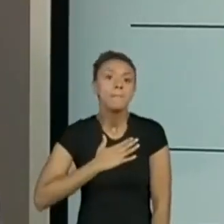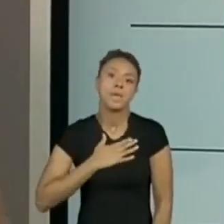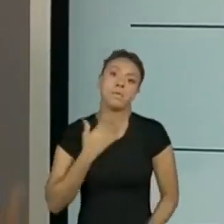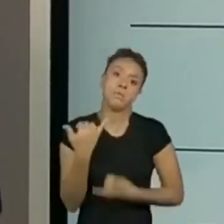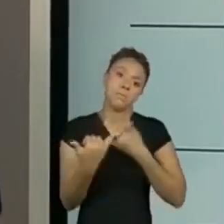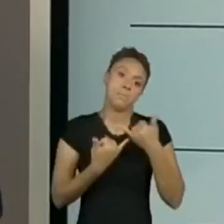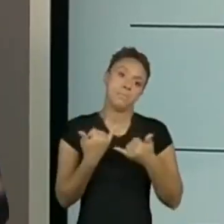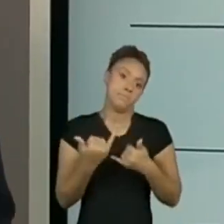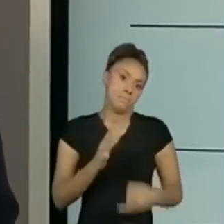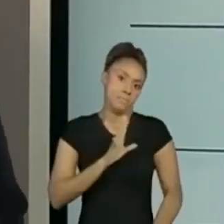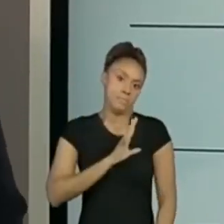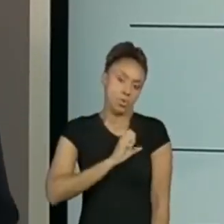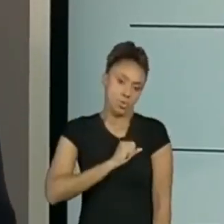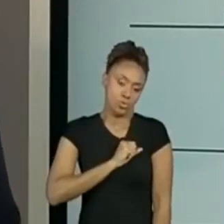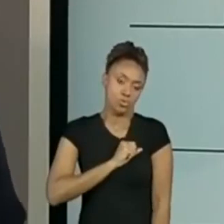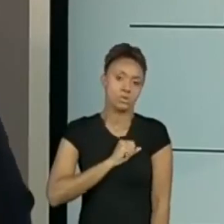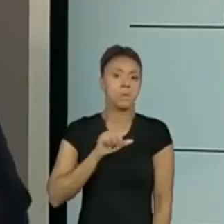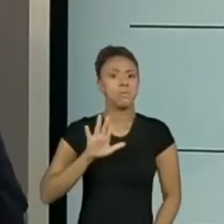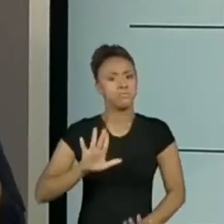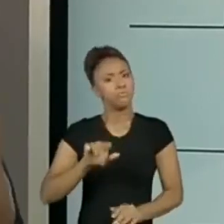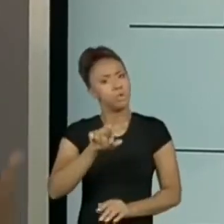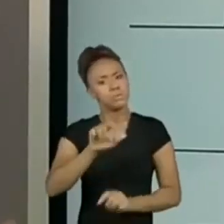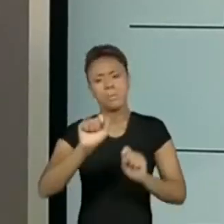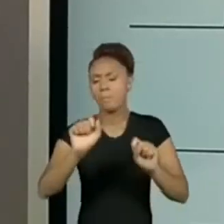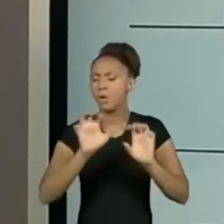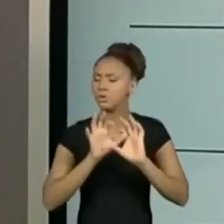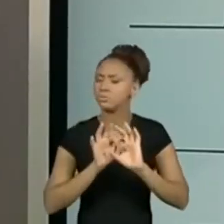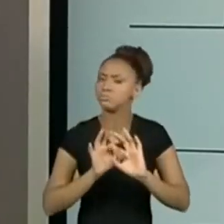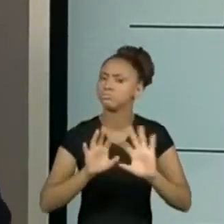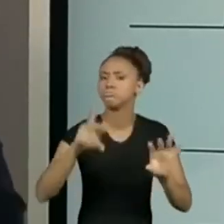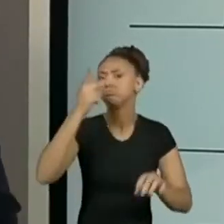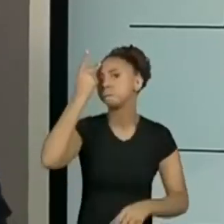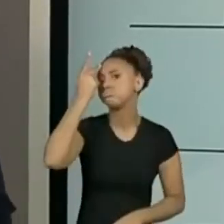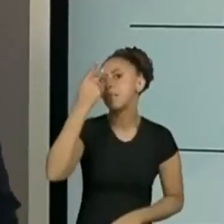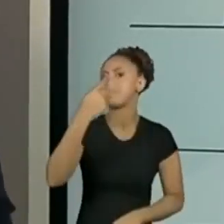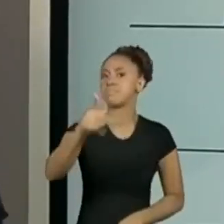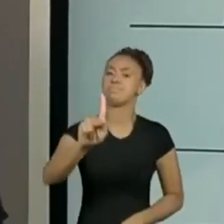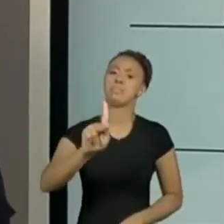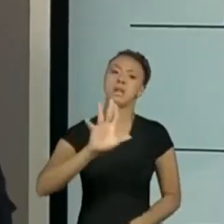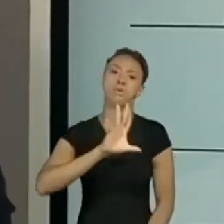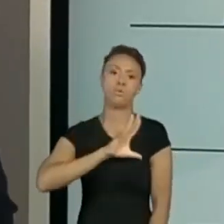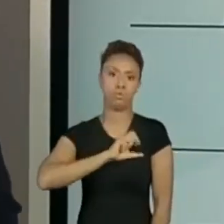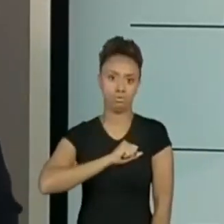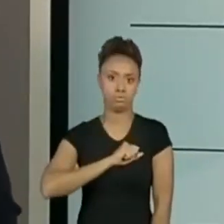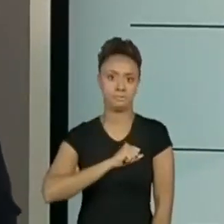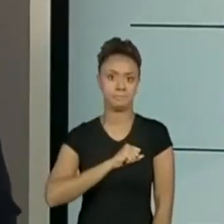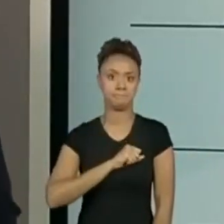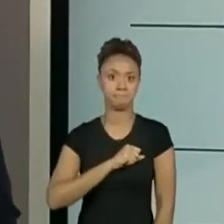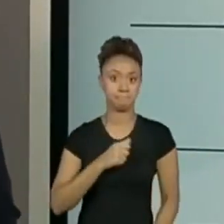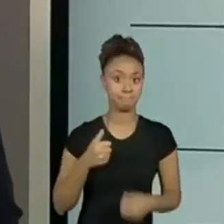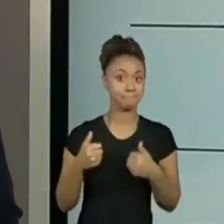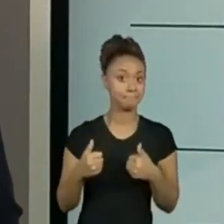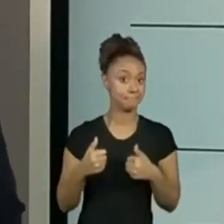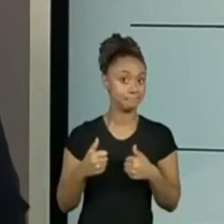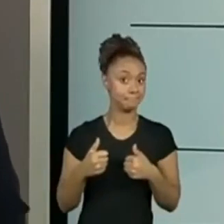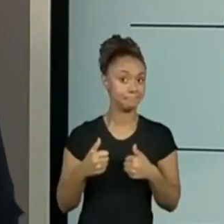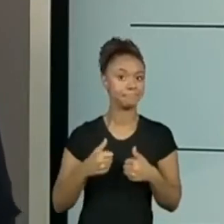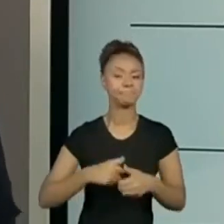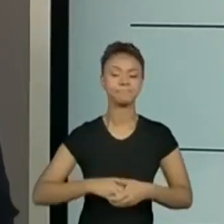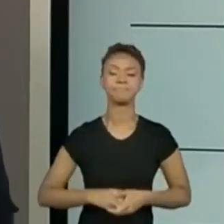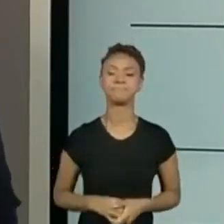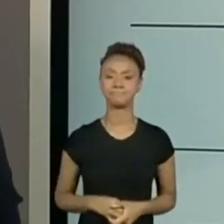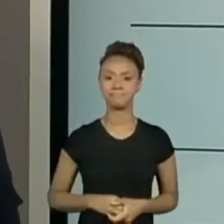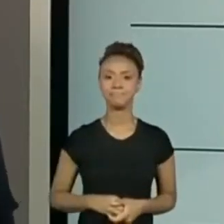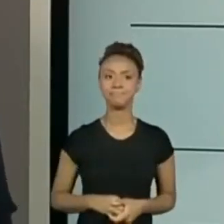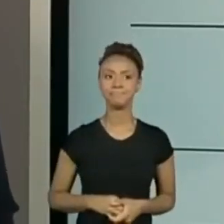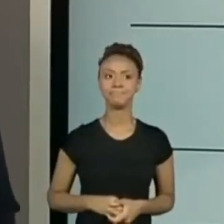amarelinha, mas você pode escolher uma outra brincadeira que seja da sua preferência. Tudo bem?